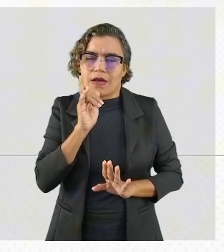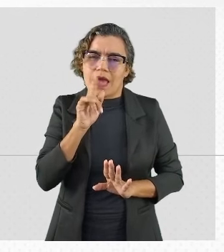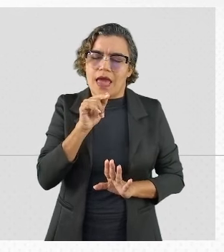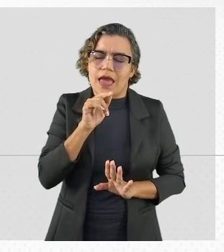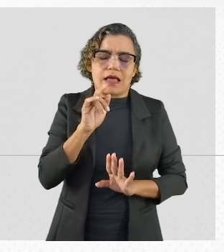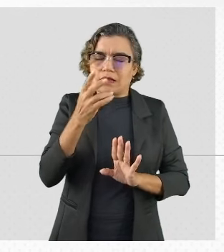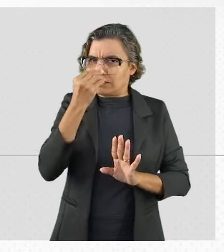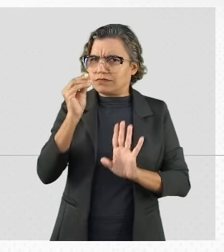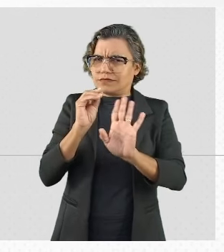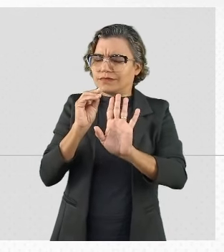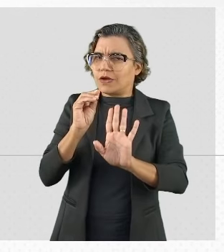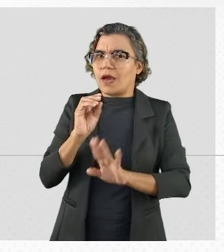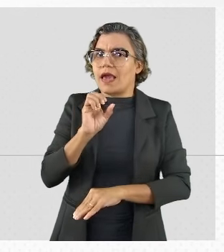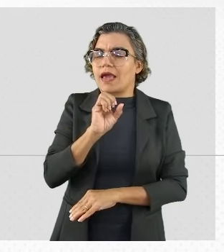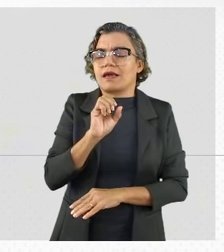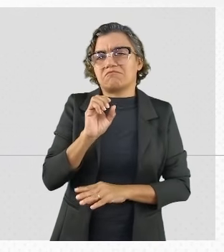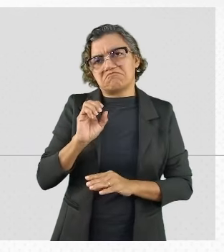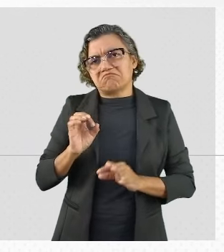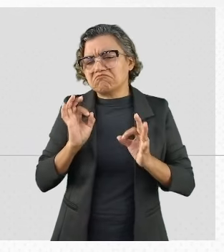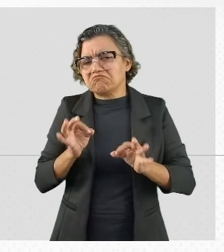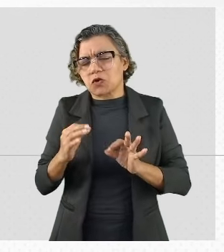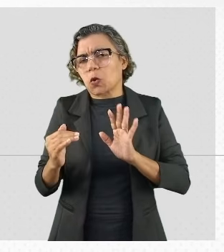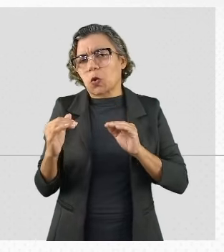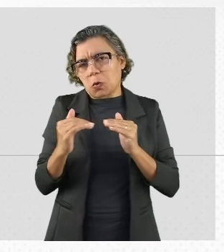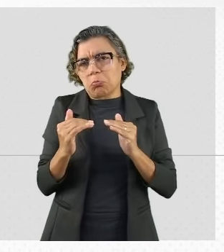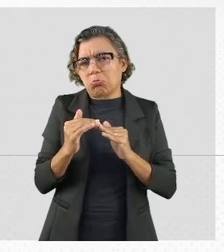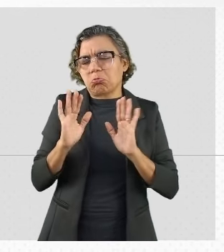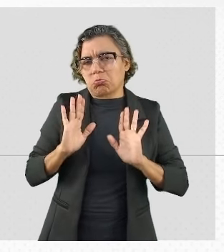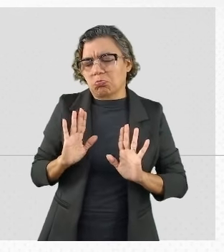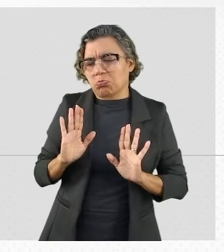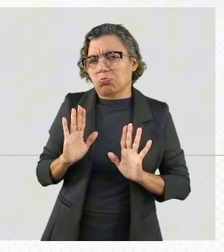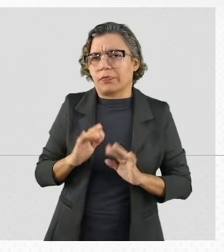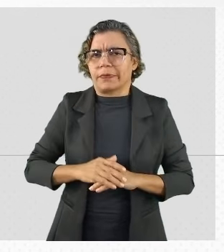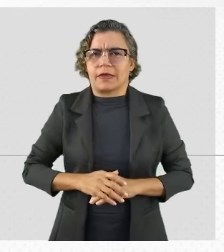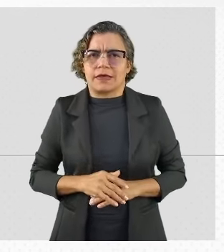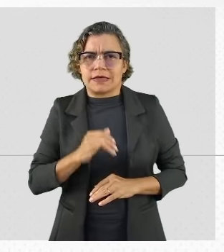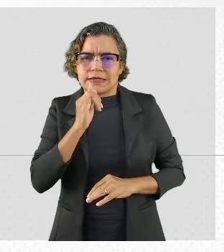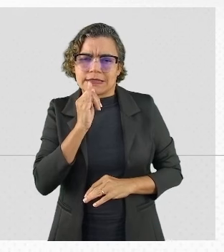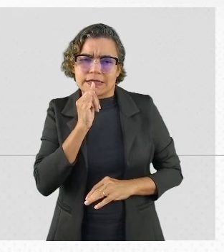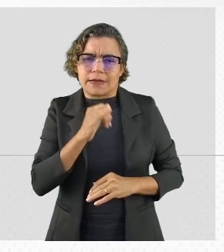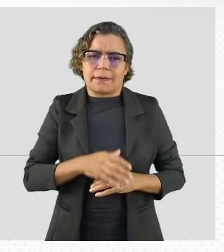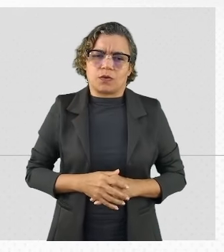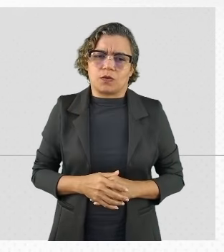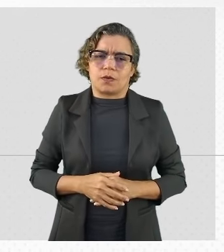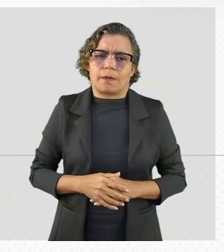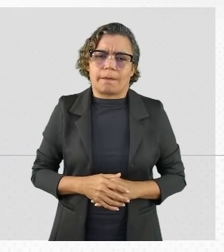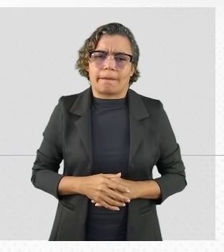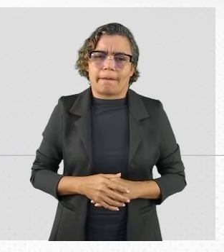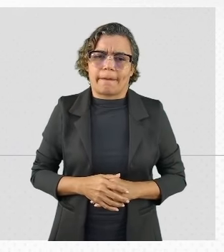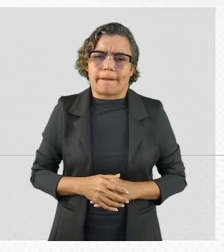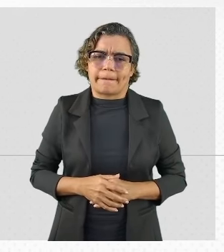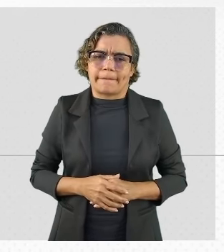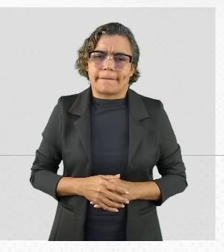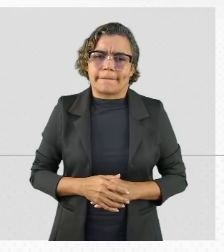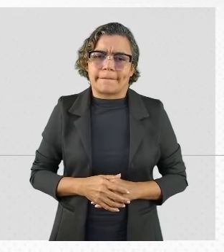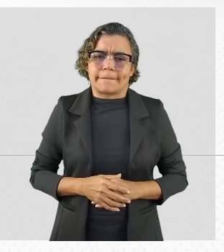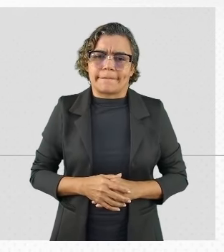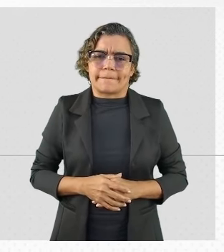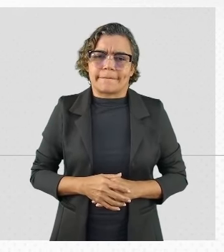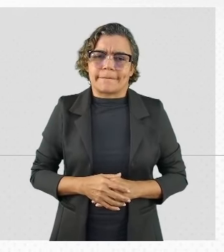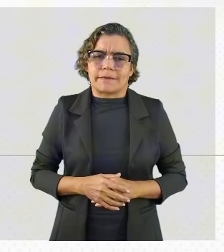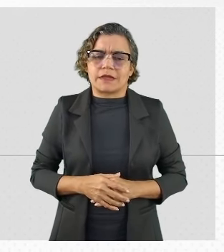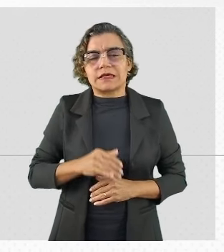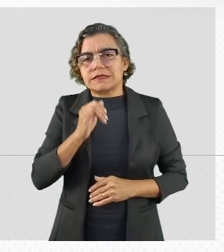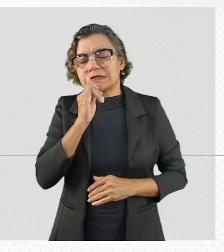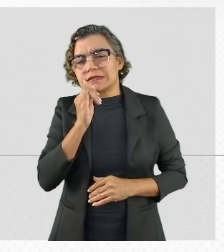pensa. Então, a atitude filosófica nesse sentido, ela nega o senso comum. Pois bem, e